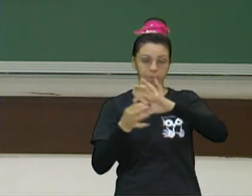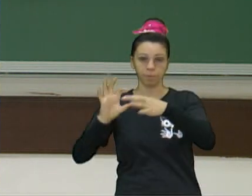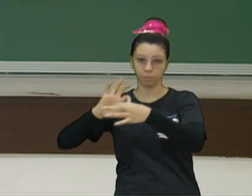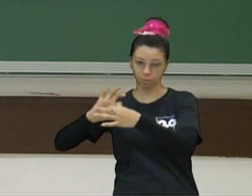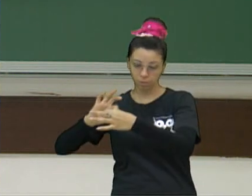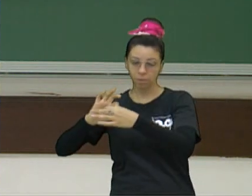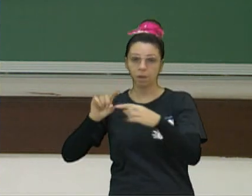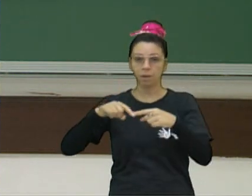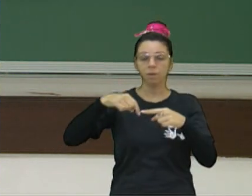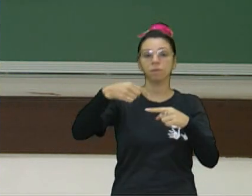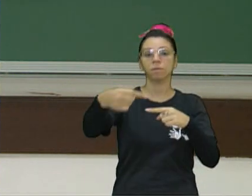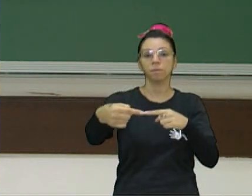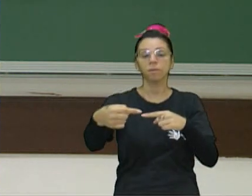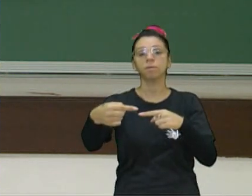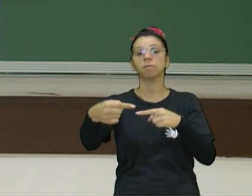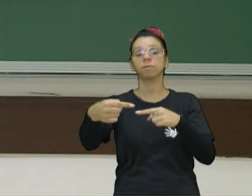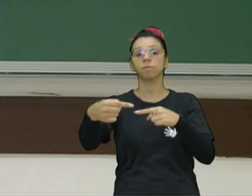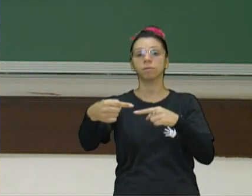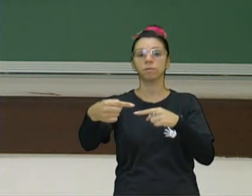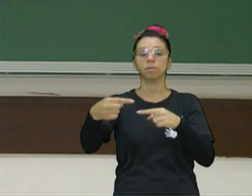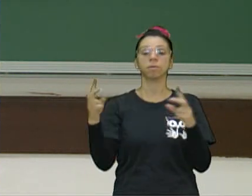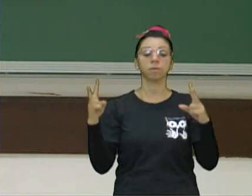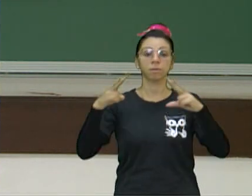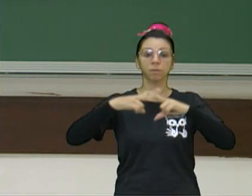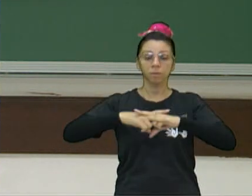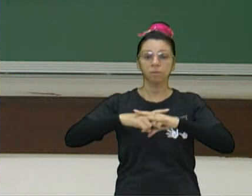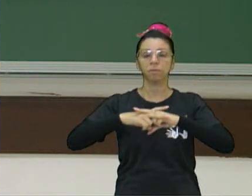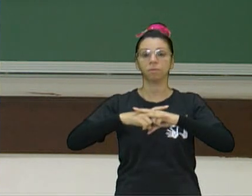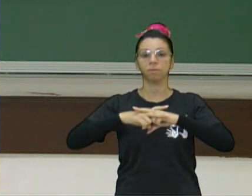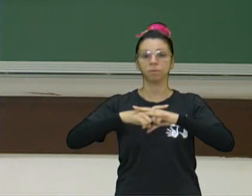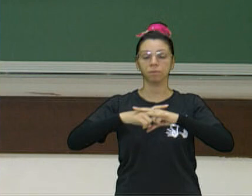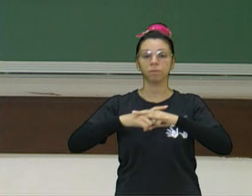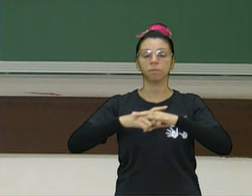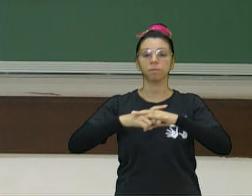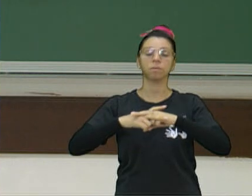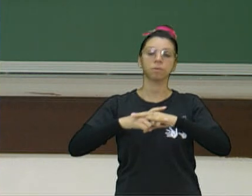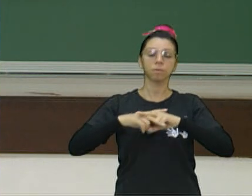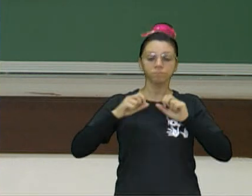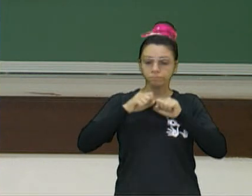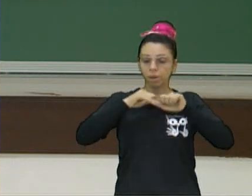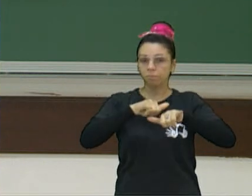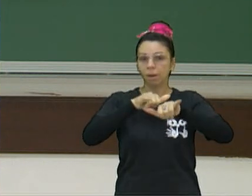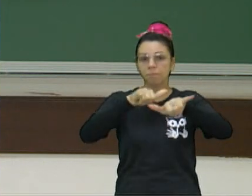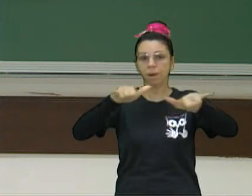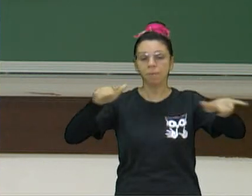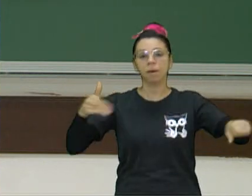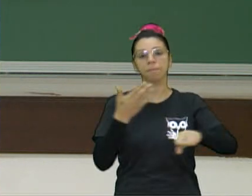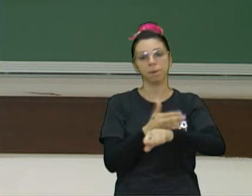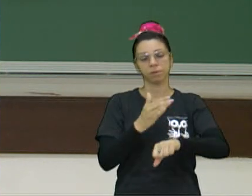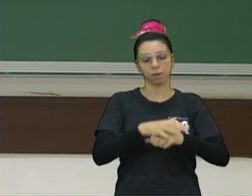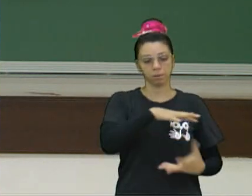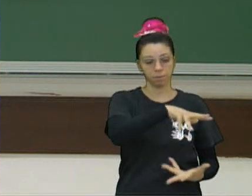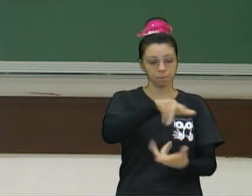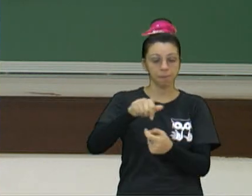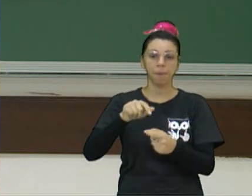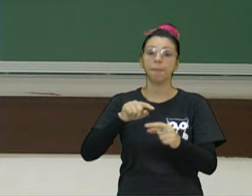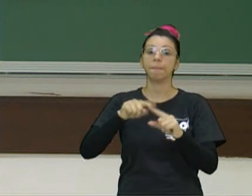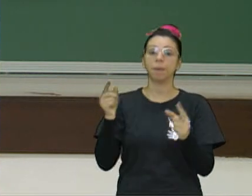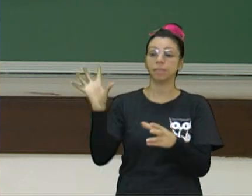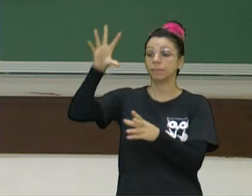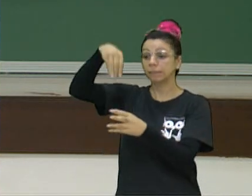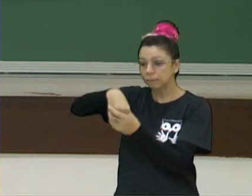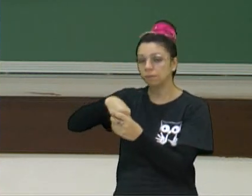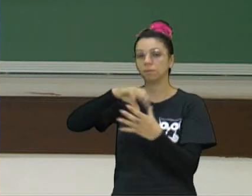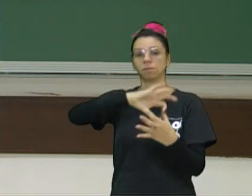momento, né, depois vamos trabalhar as lutas que são bastante divulgadas, bastante praticadas no mundo, mas que não estão presentes